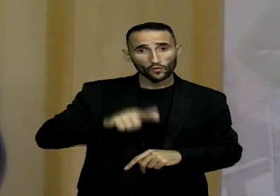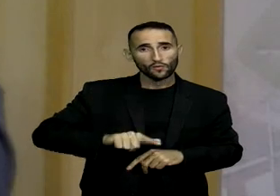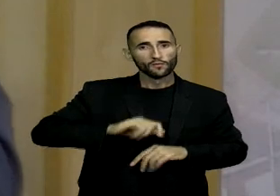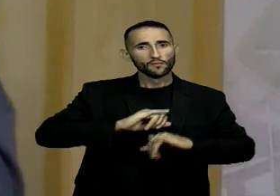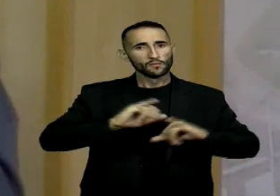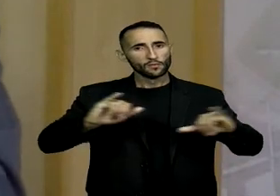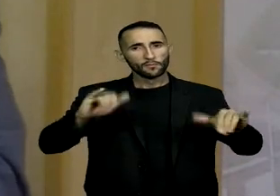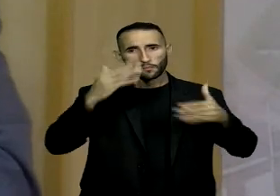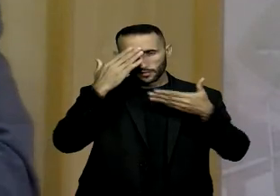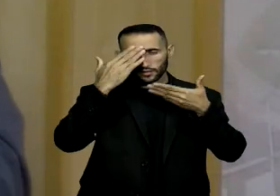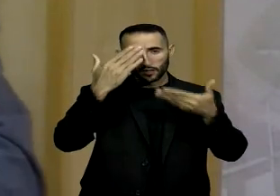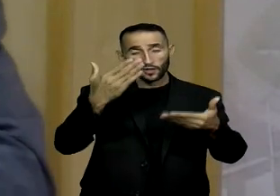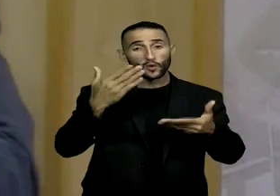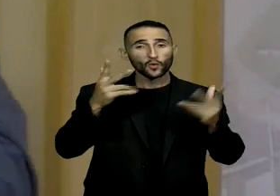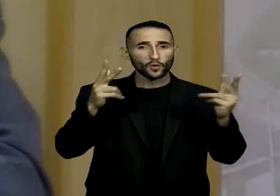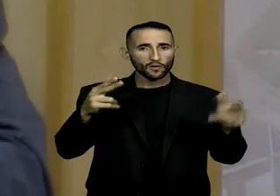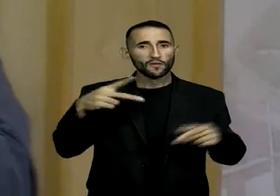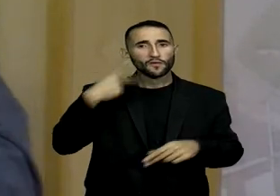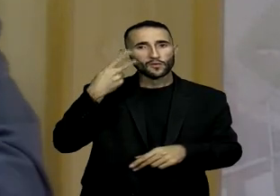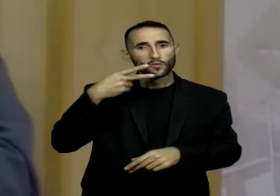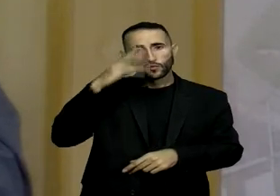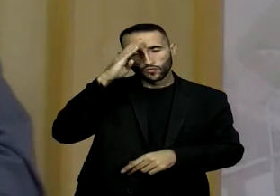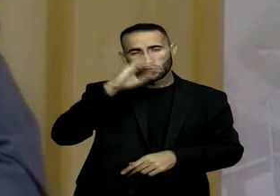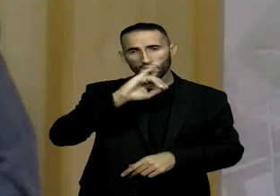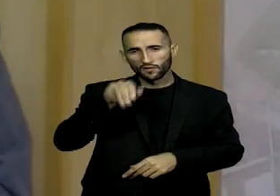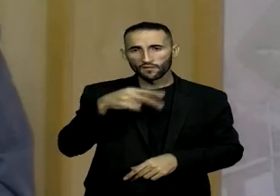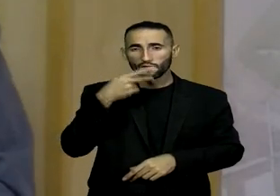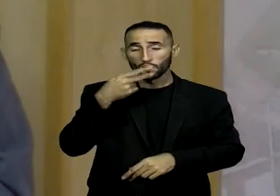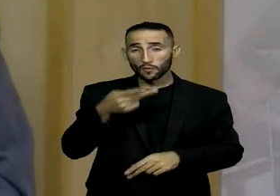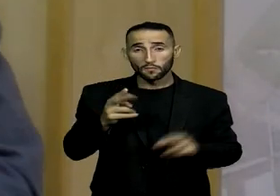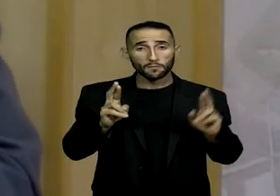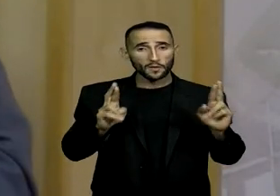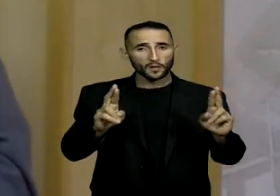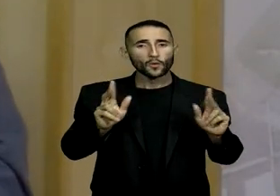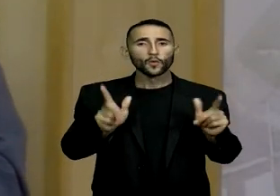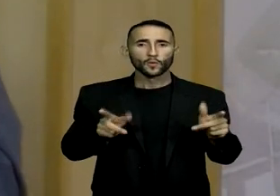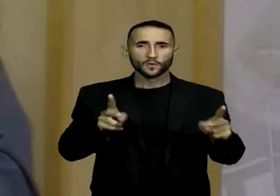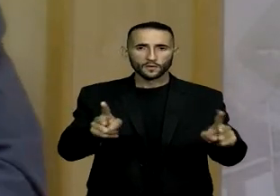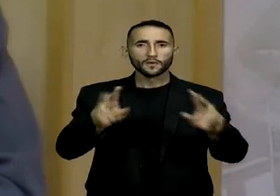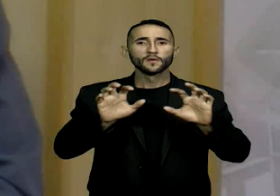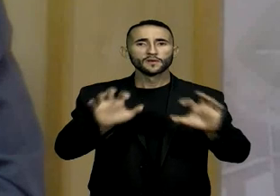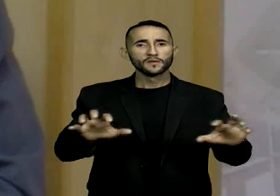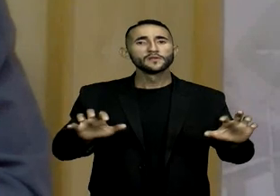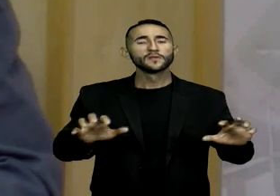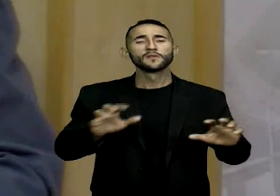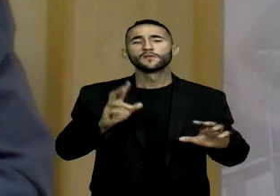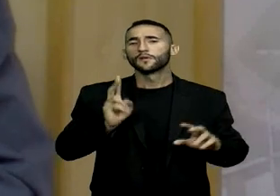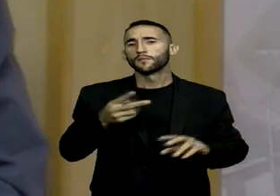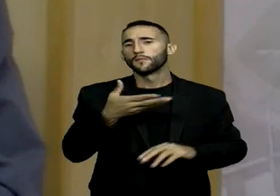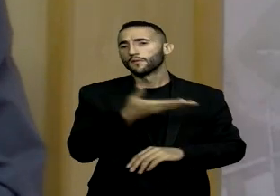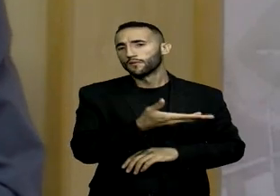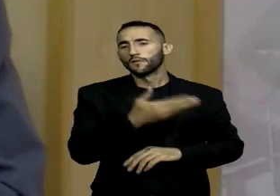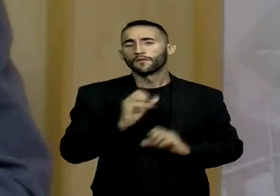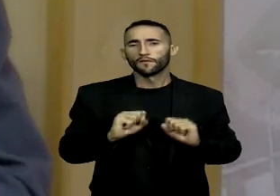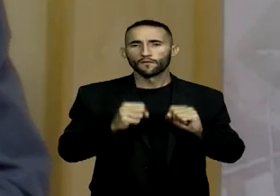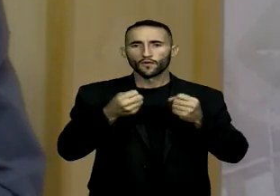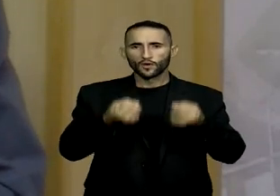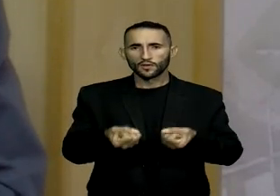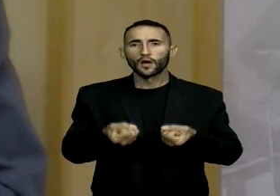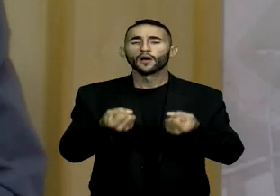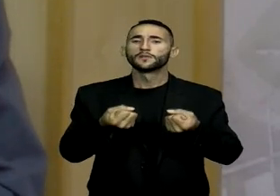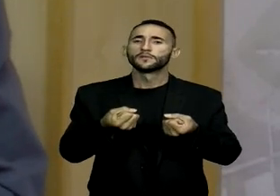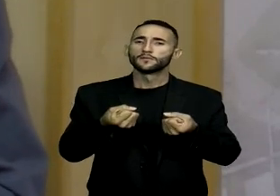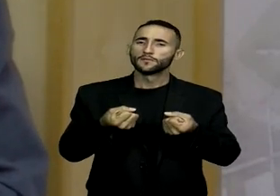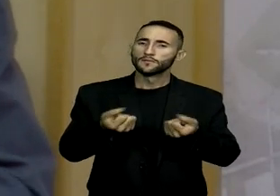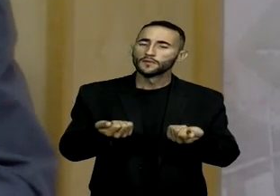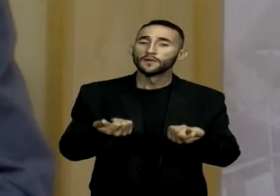como o José disse, tomara que a gente consiga, né, ter sempre funcionários públicos assim como vocês, dedicados, esforçados,